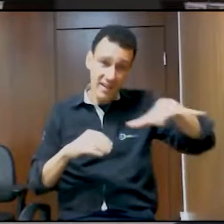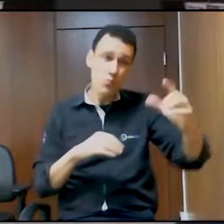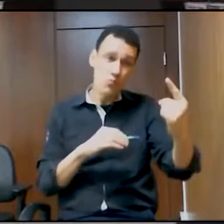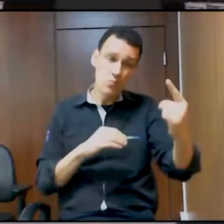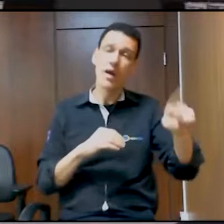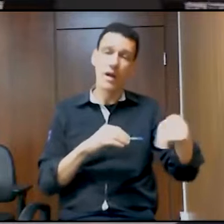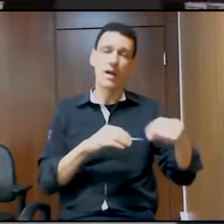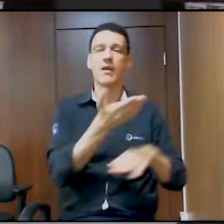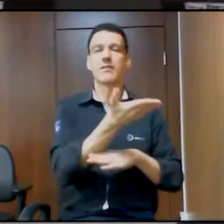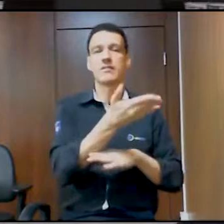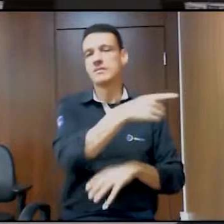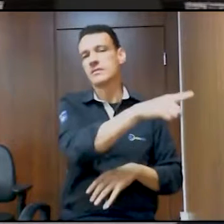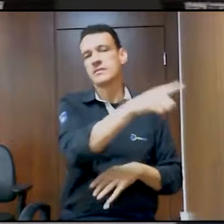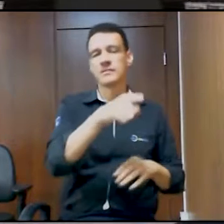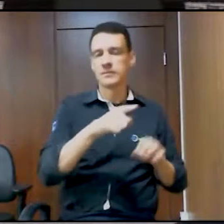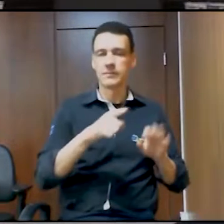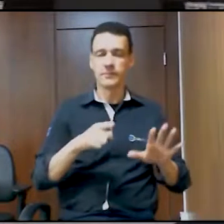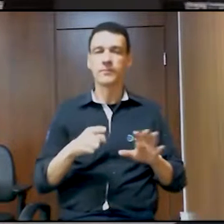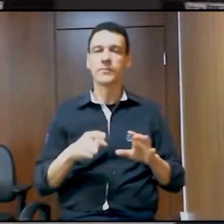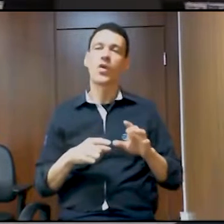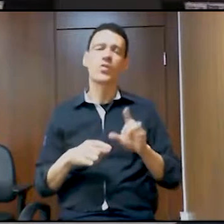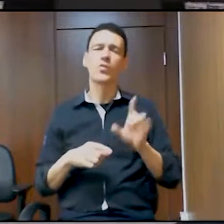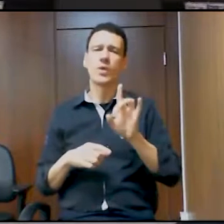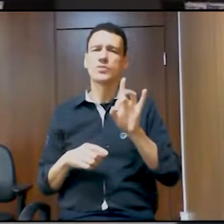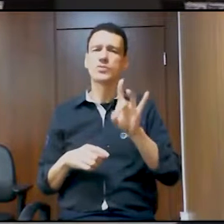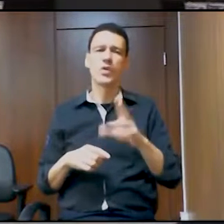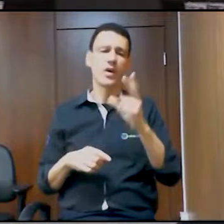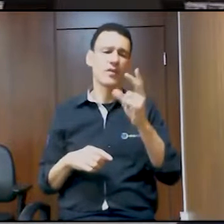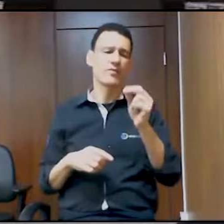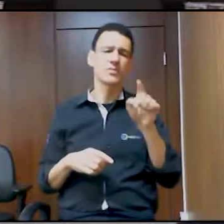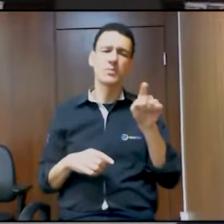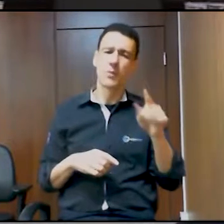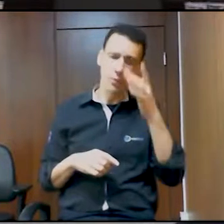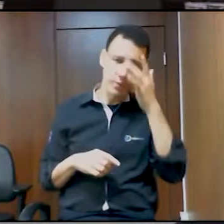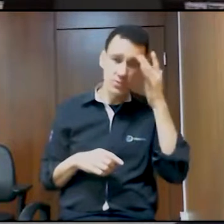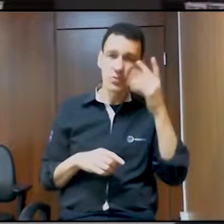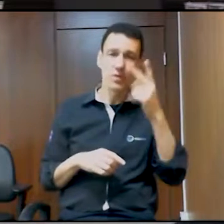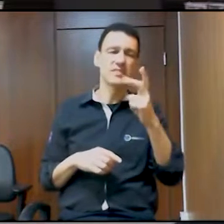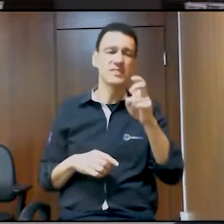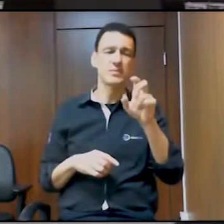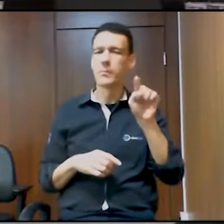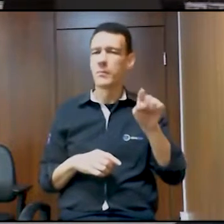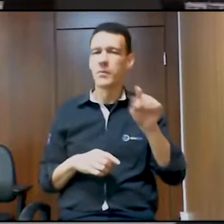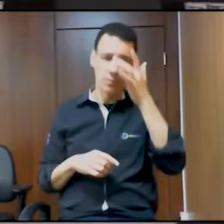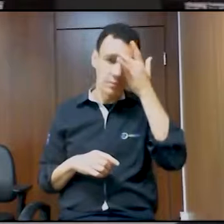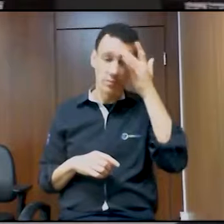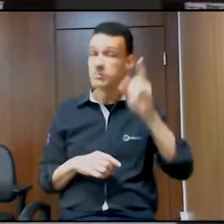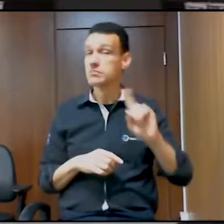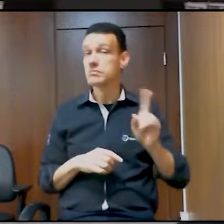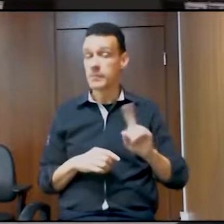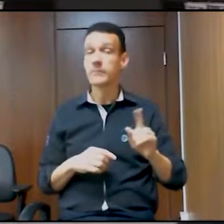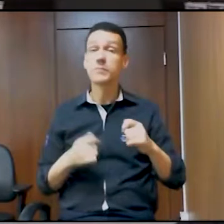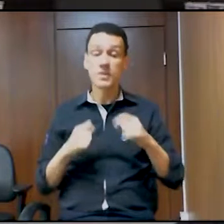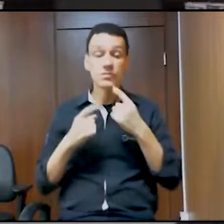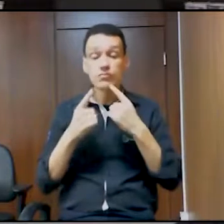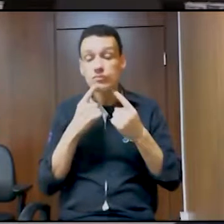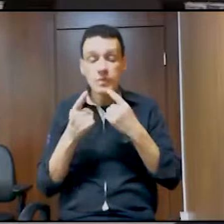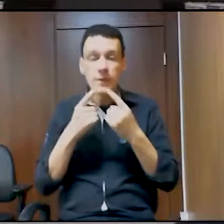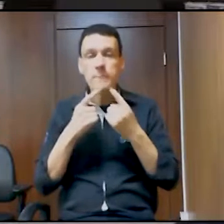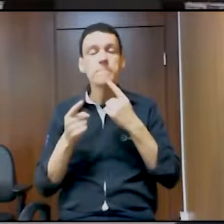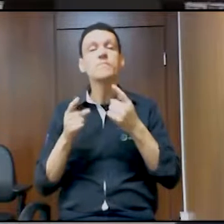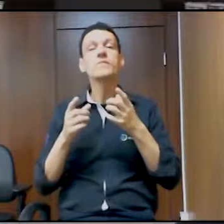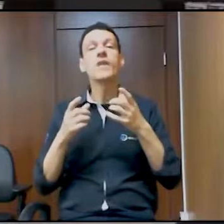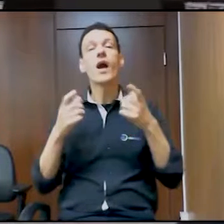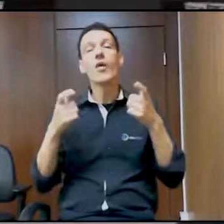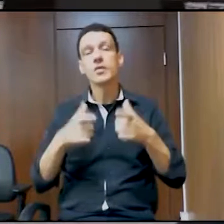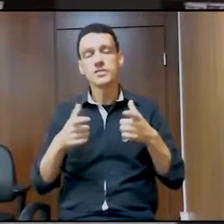como problema habitacional, não é só 20 mil pessoas, não é só 25 mil pessoas. Ela acaba tendo que ser discutida dentro do grande